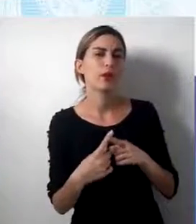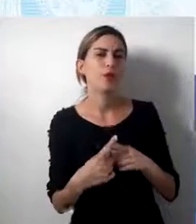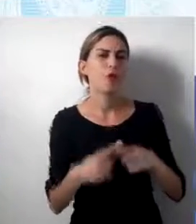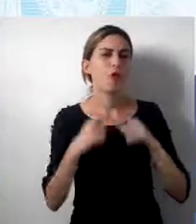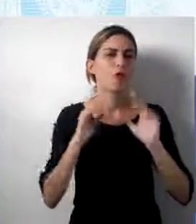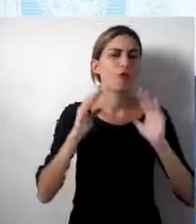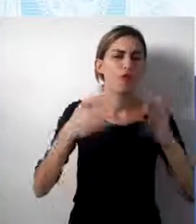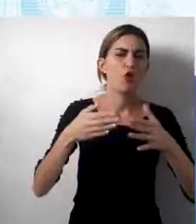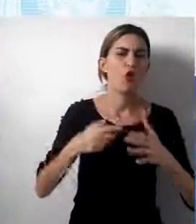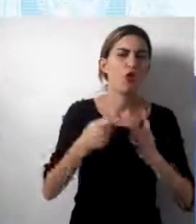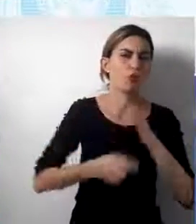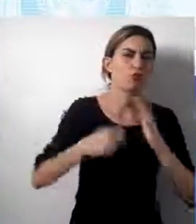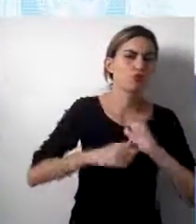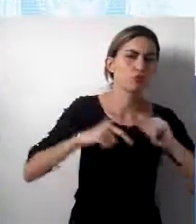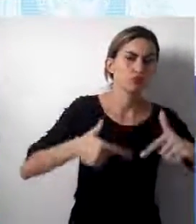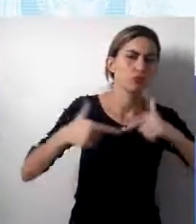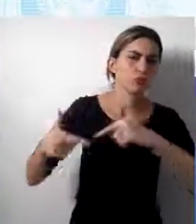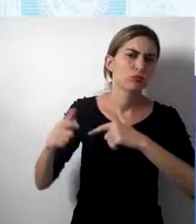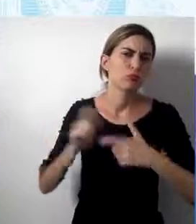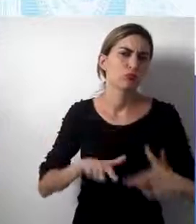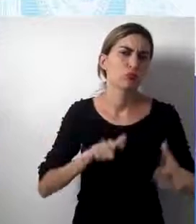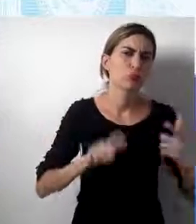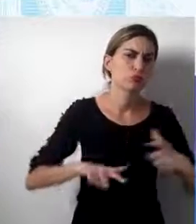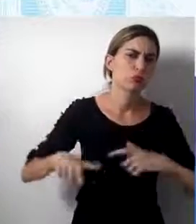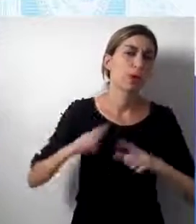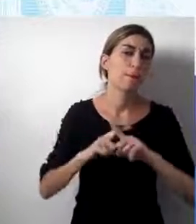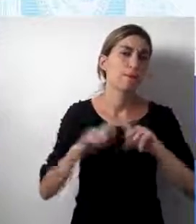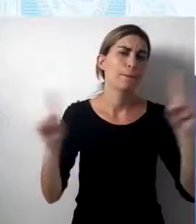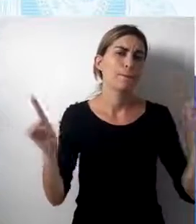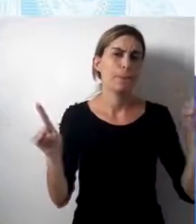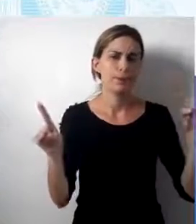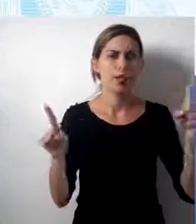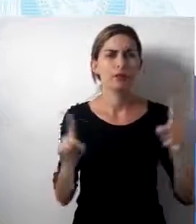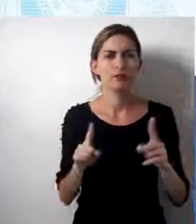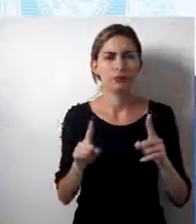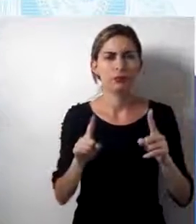eram focos de resistência no local. Foi muito mais